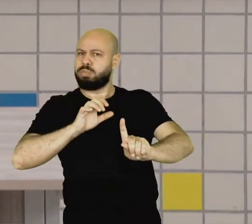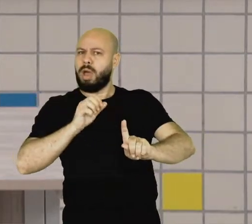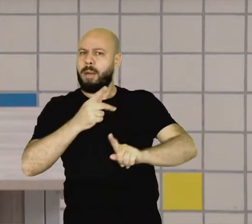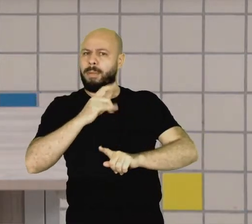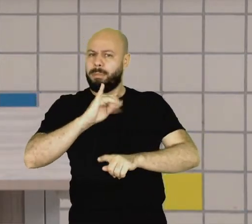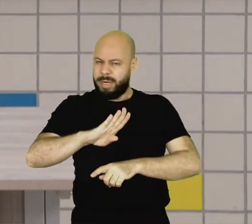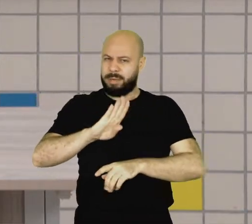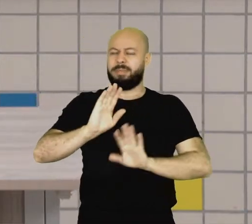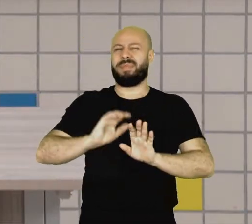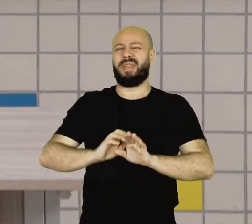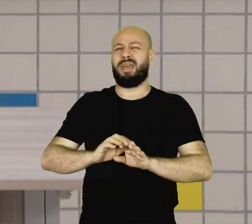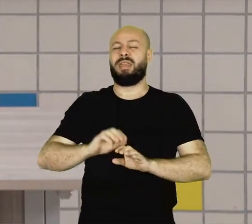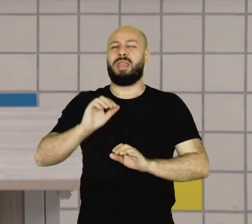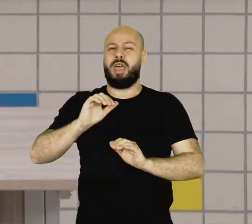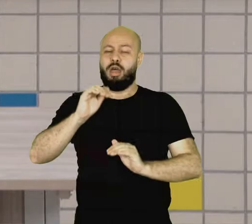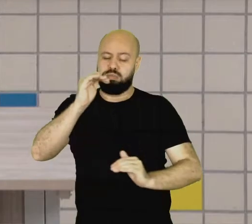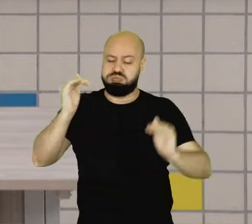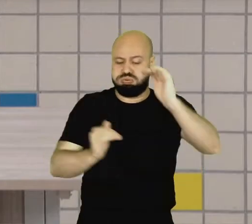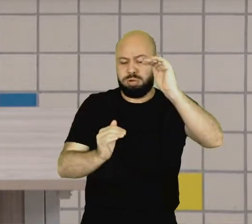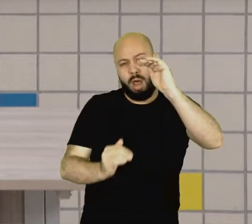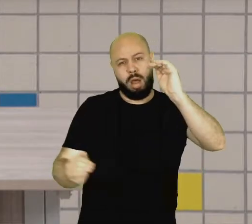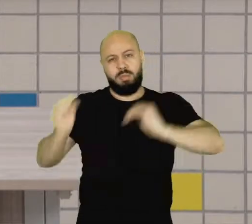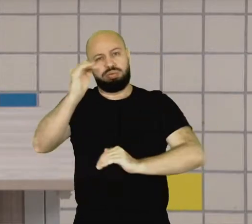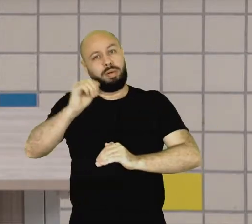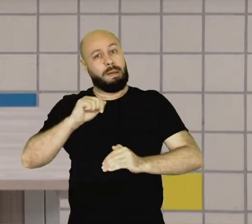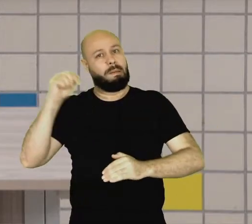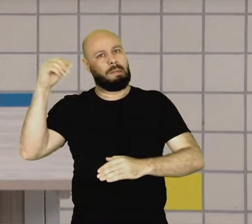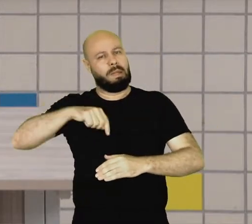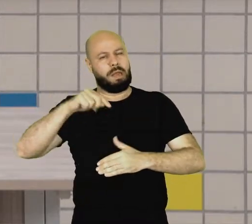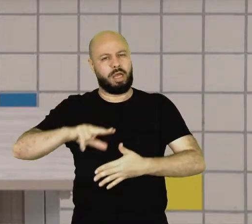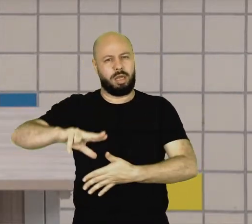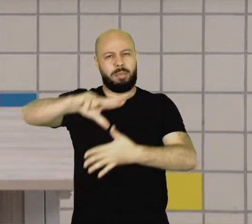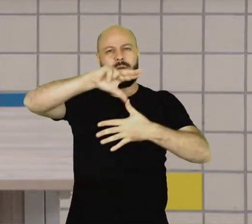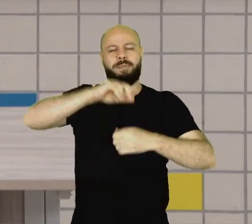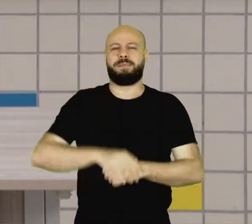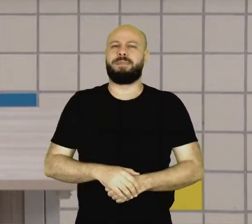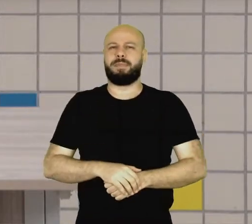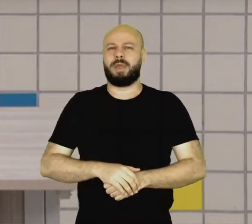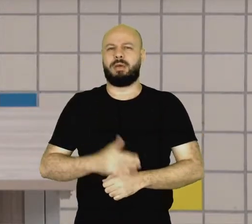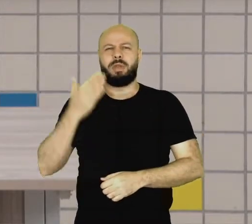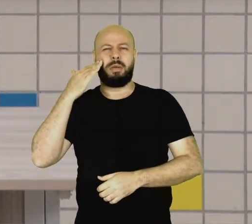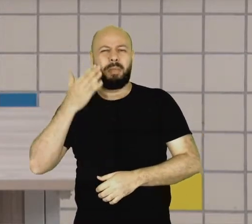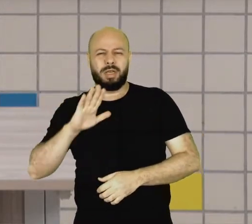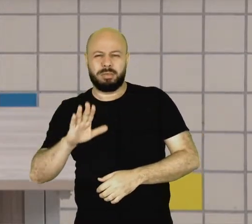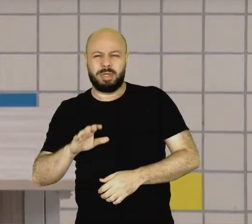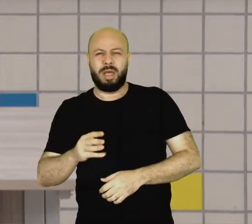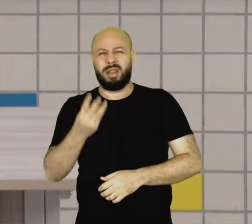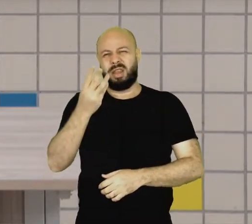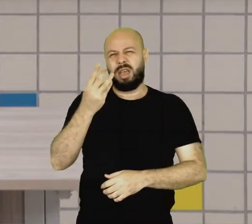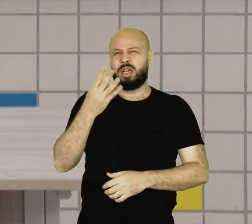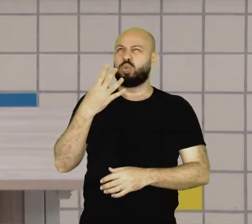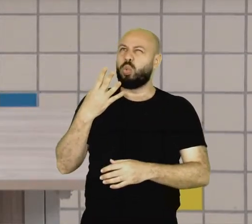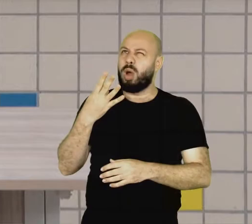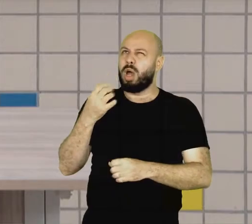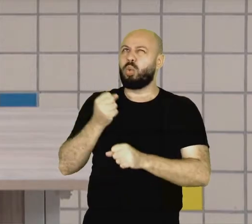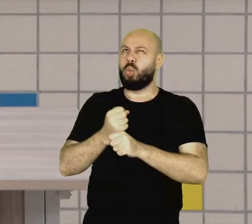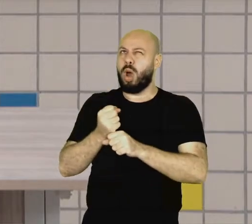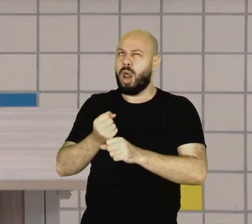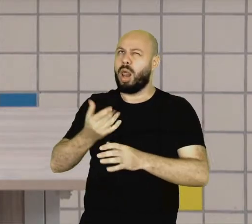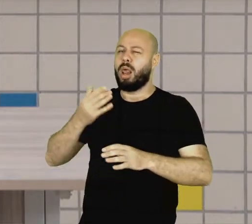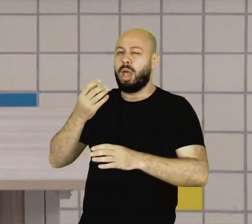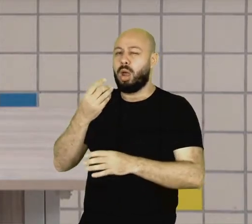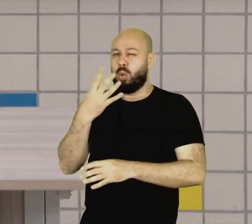as distorções que existem na América Latina. Acredito que tem umas 3 aulas ou 4, nós vimos sobre